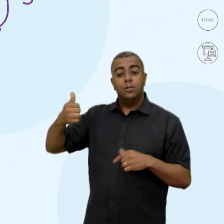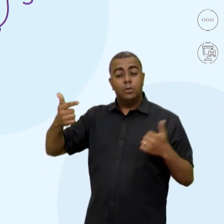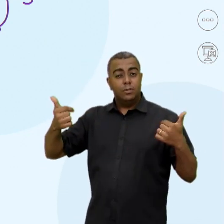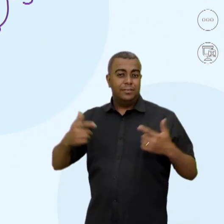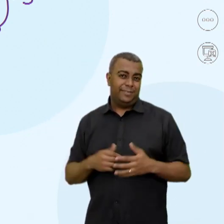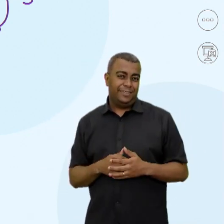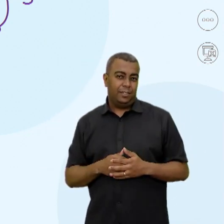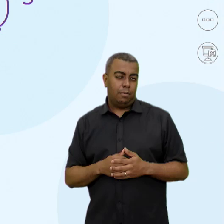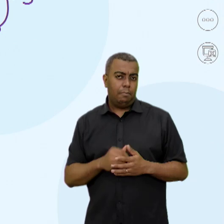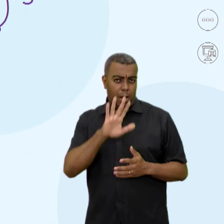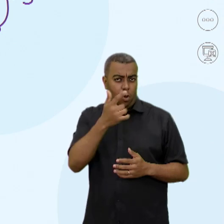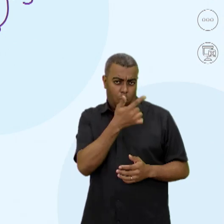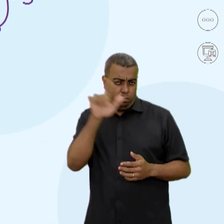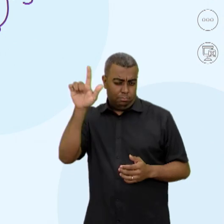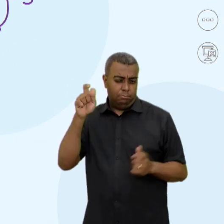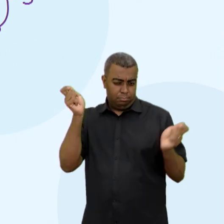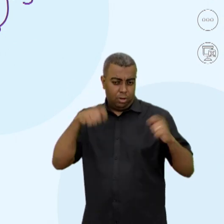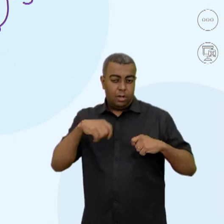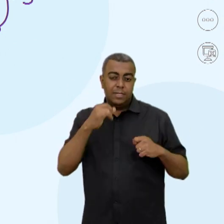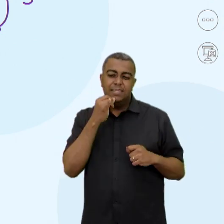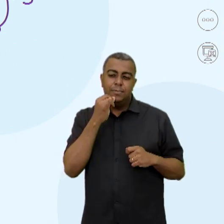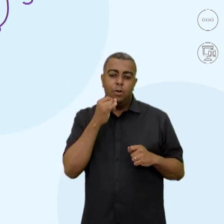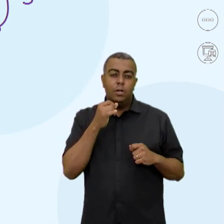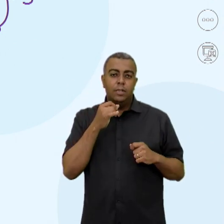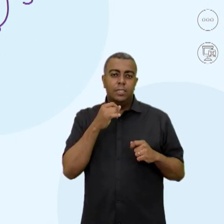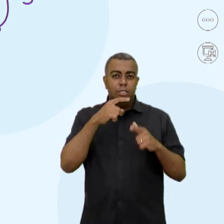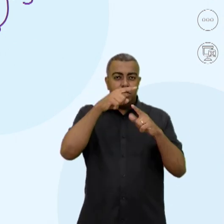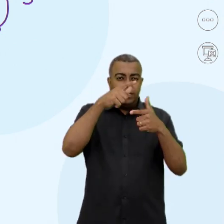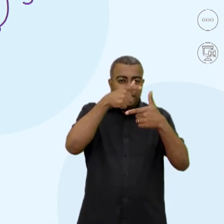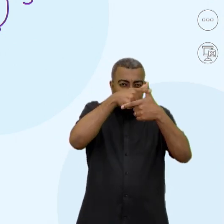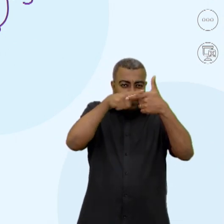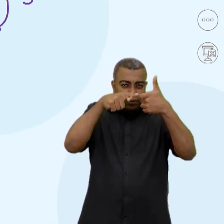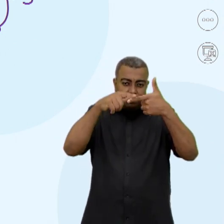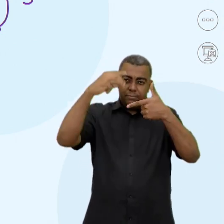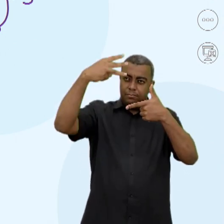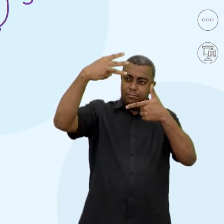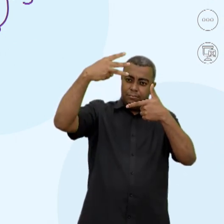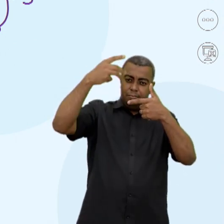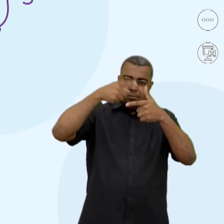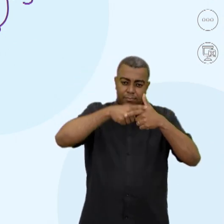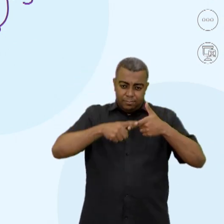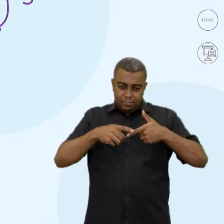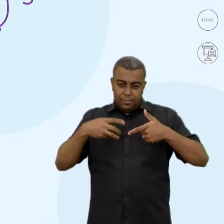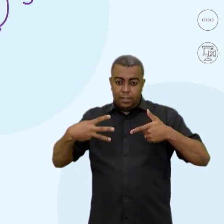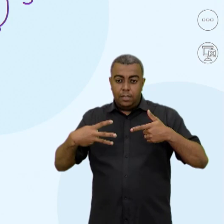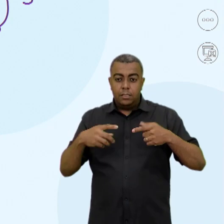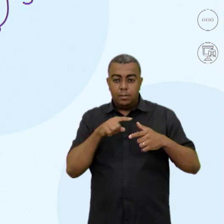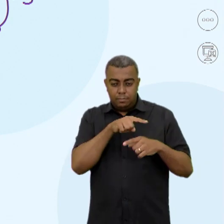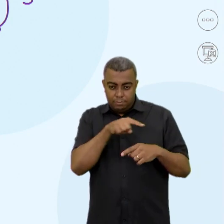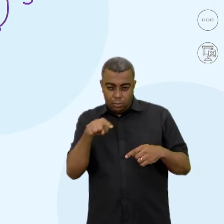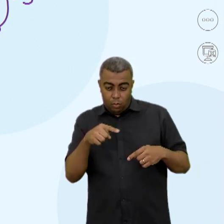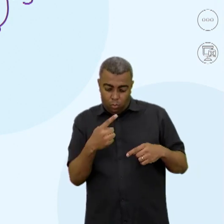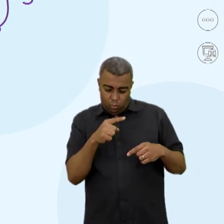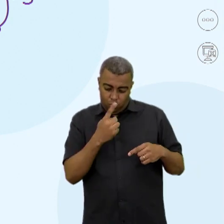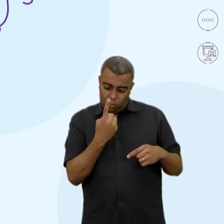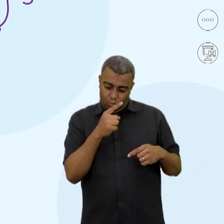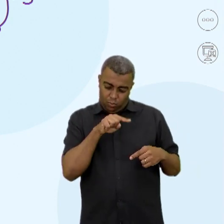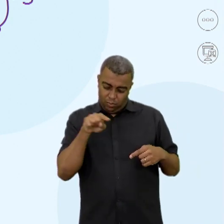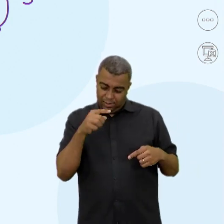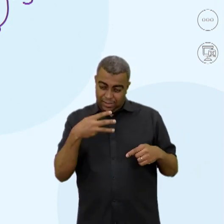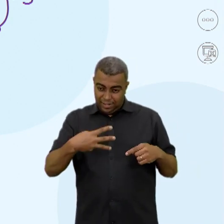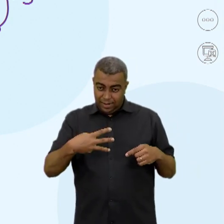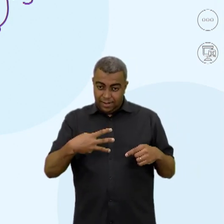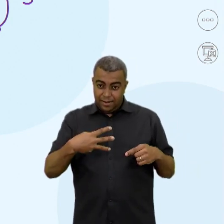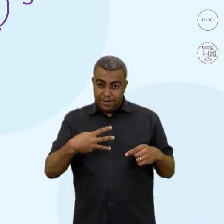todo mundo, simplificando, ó. Se você dividir em cima e embaixo por 3, você vai ter 1/3 na primeira razão,